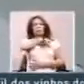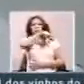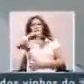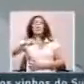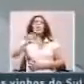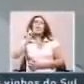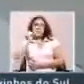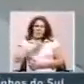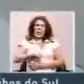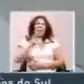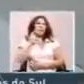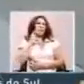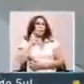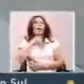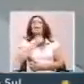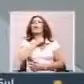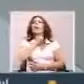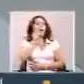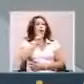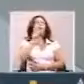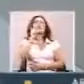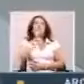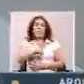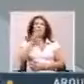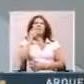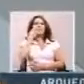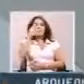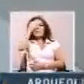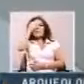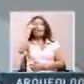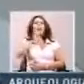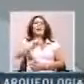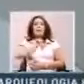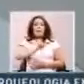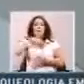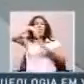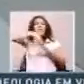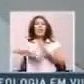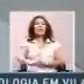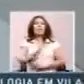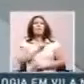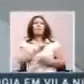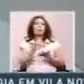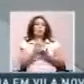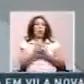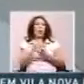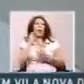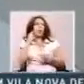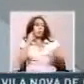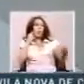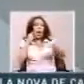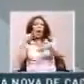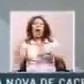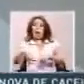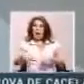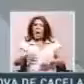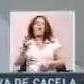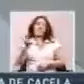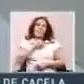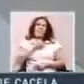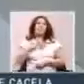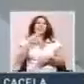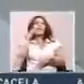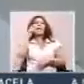atentar ao que se passa, nomeadamente ao que se passa se é dentro dos locais de, enfim, onde elas funcionam, porque de facto acaba por ser da